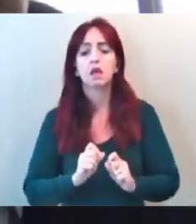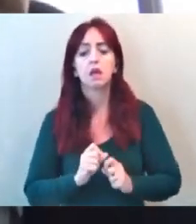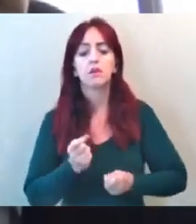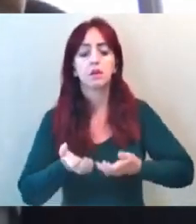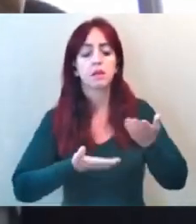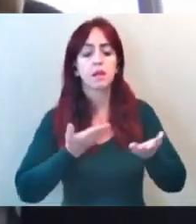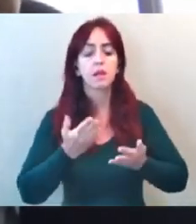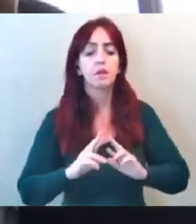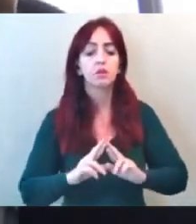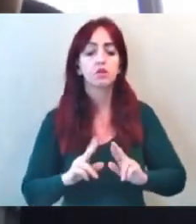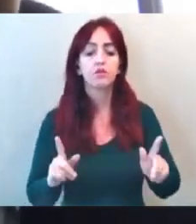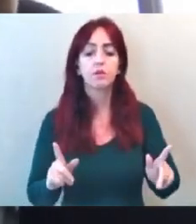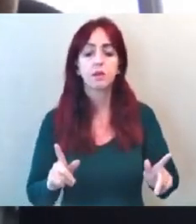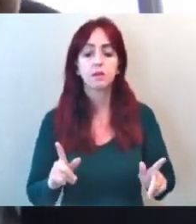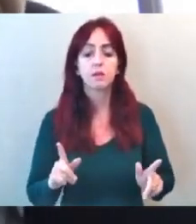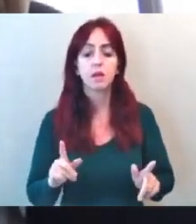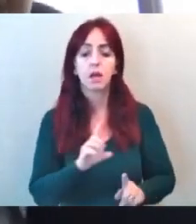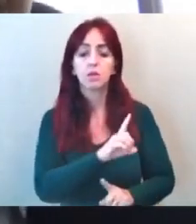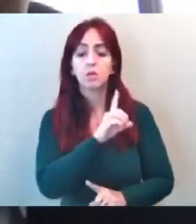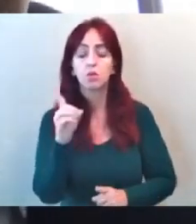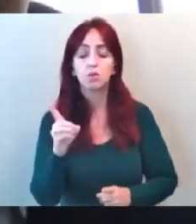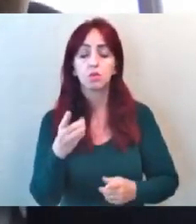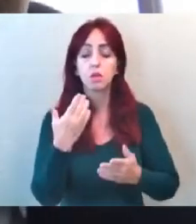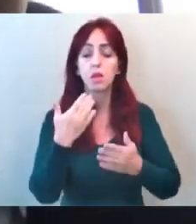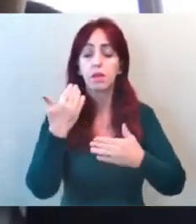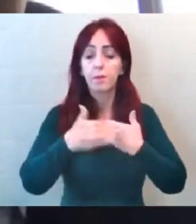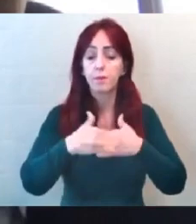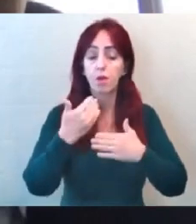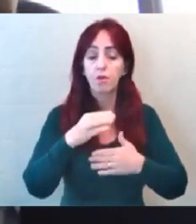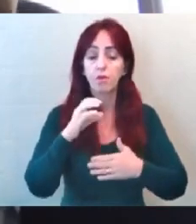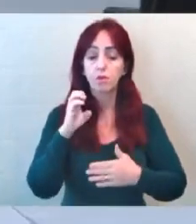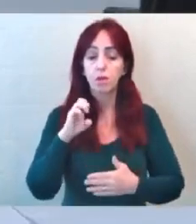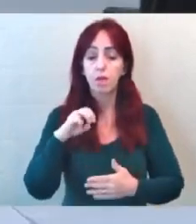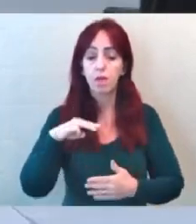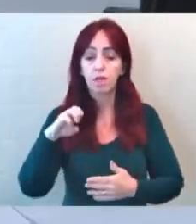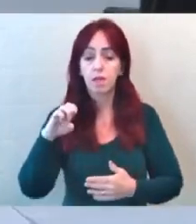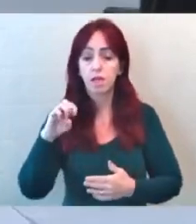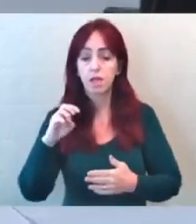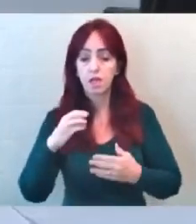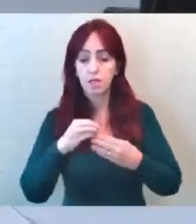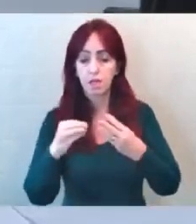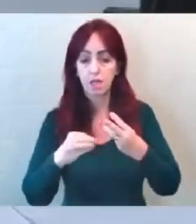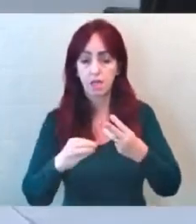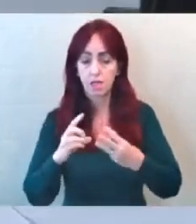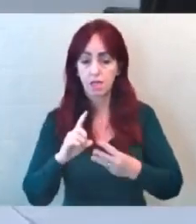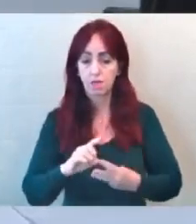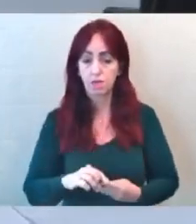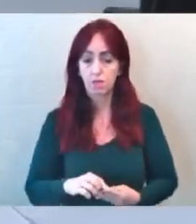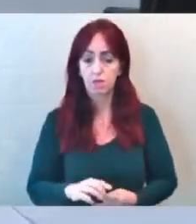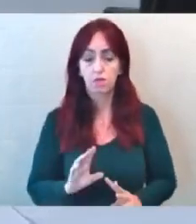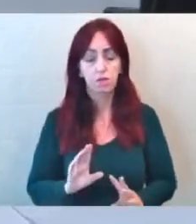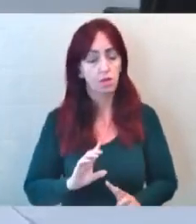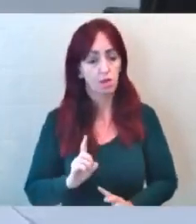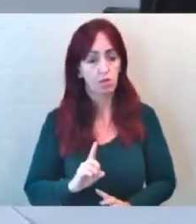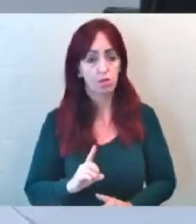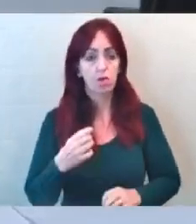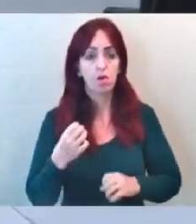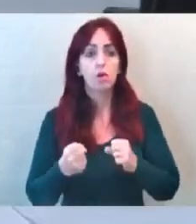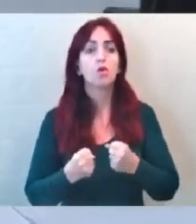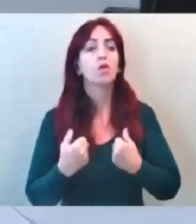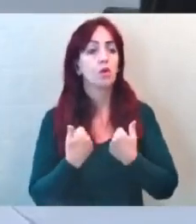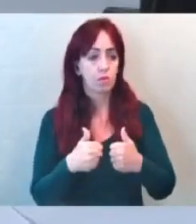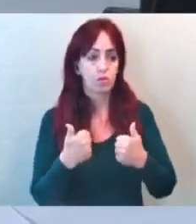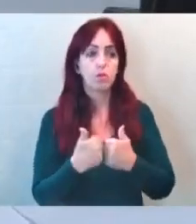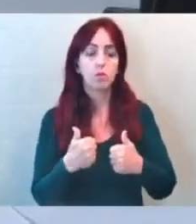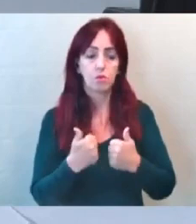tratamento diferenciado nesses dias do Enem, não, certo? Não, eu quero saber como que o sistema suplementar, que não tem quadro de horários